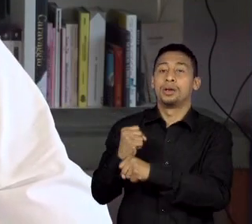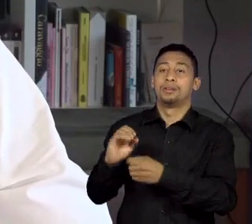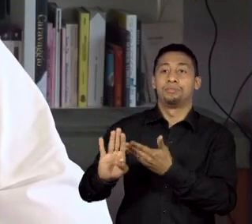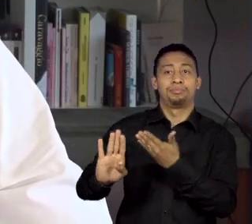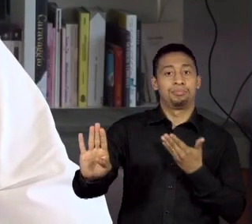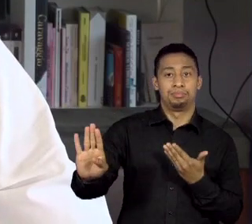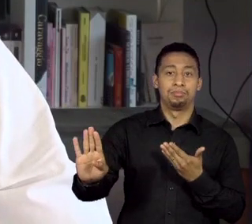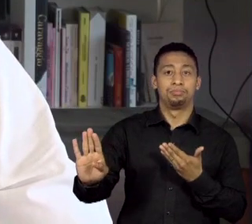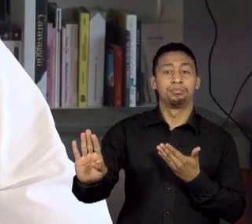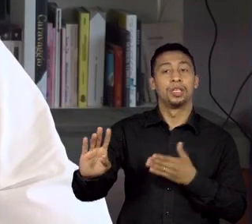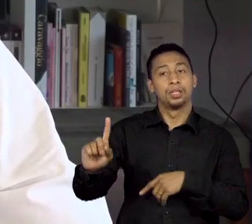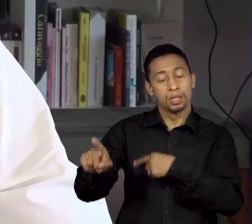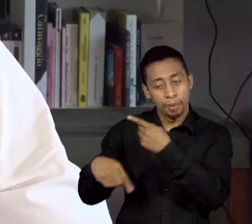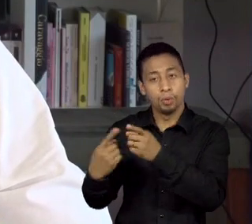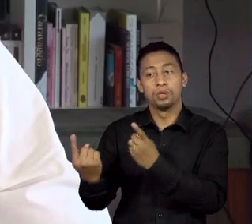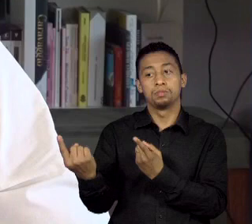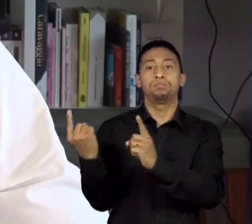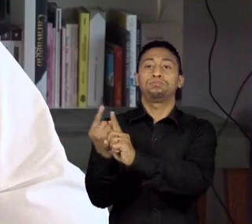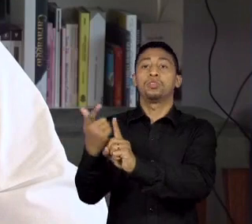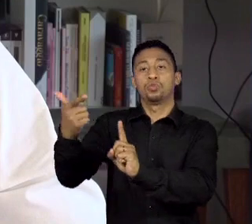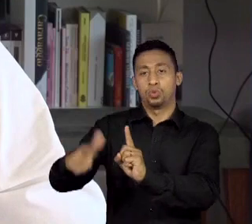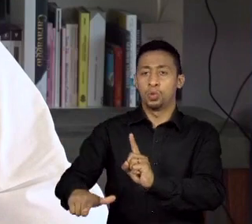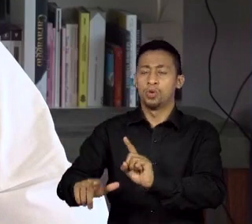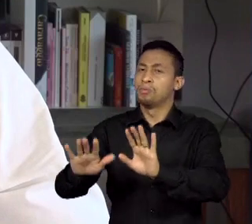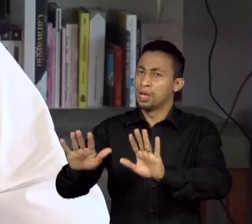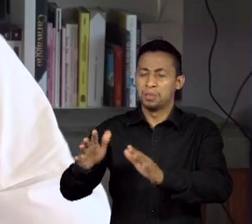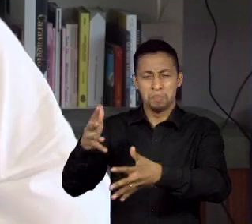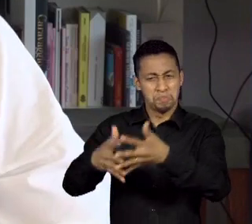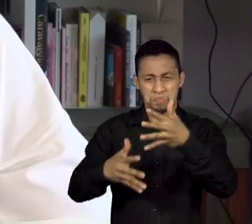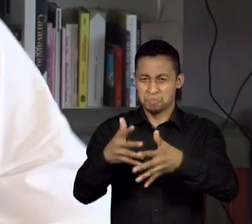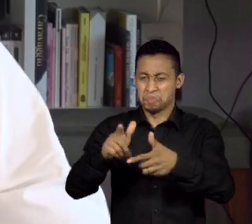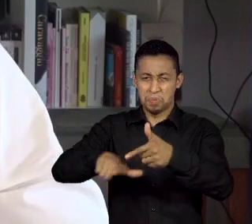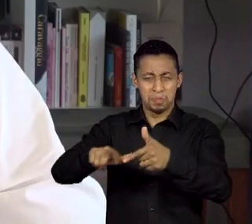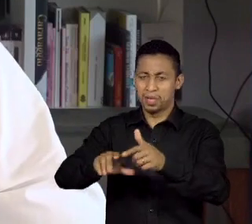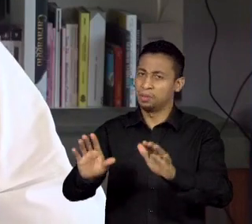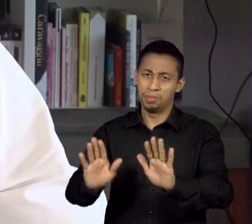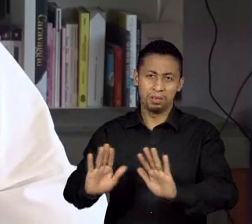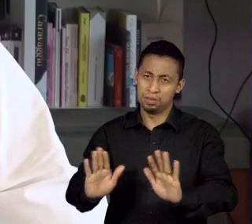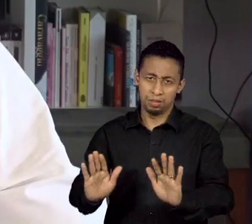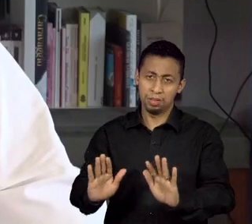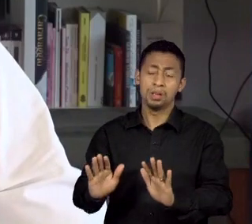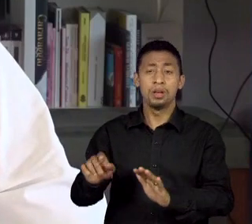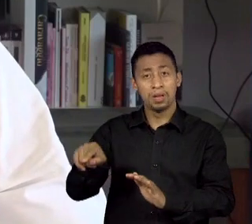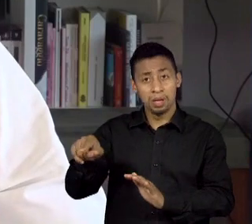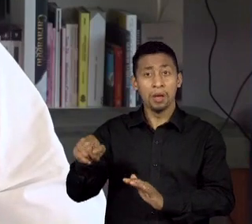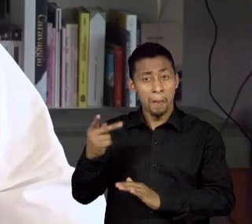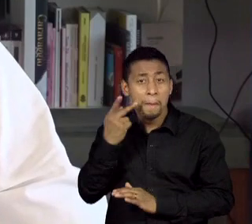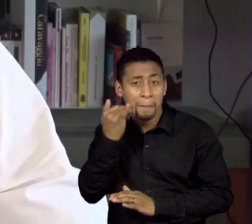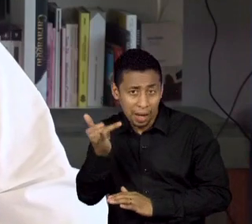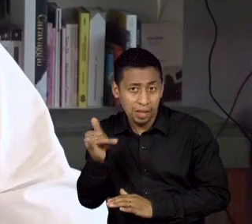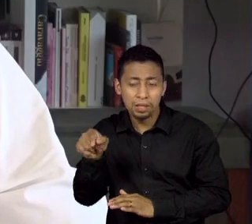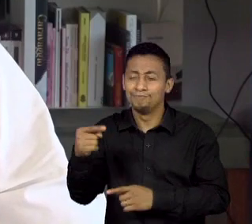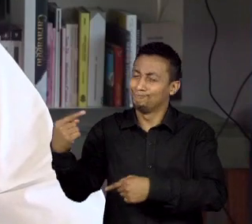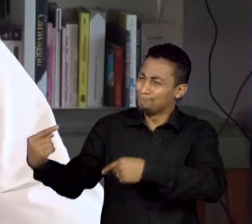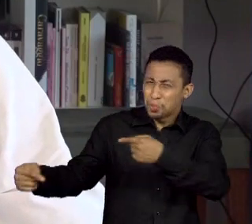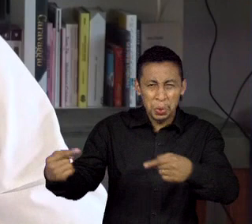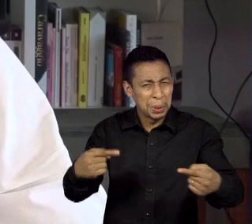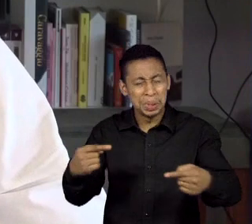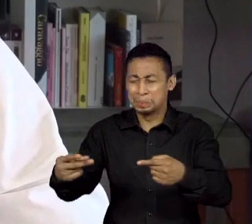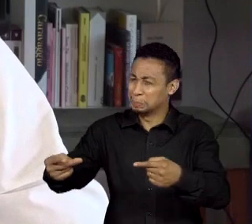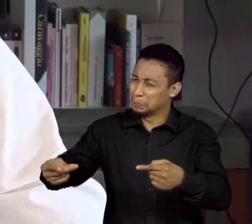nenhuma... nossa relação sempre foi cordial, total. Agora, meu pai era um político desde que eu era pequeno, muito